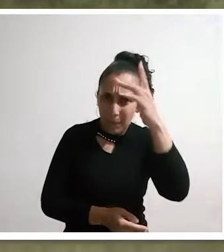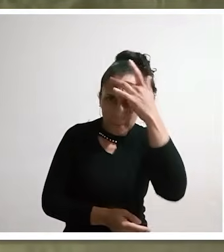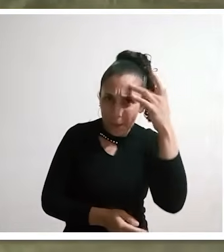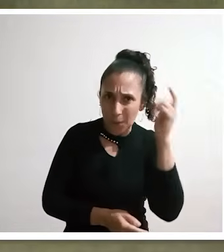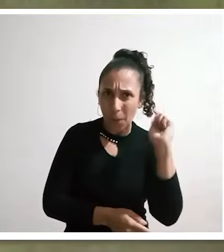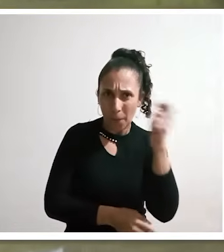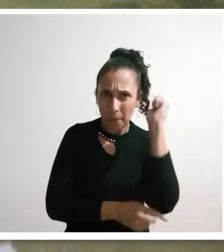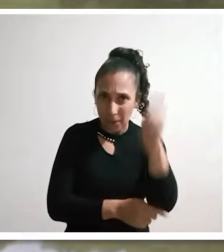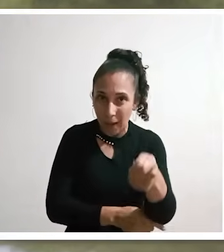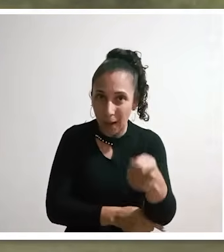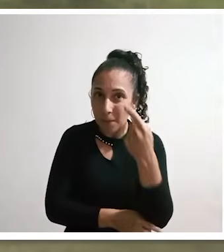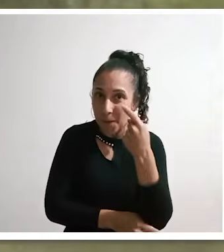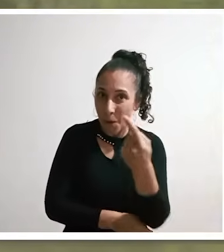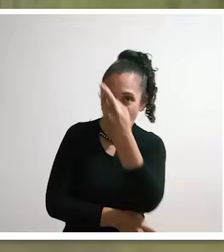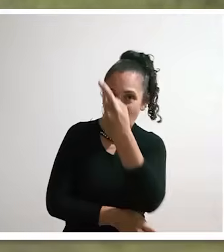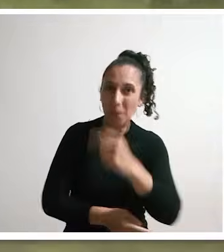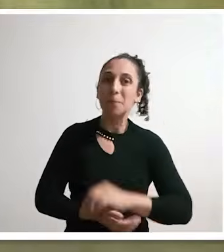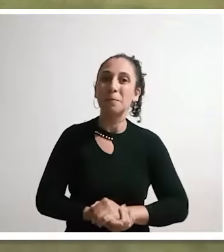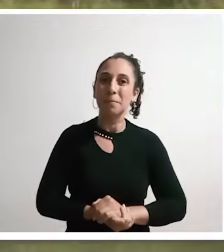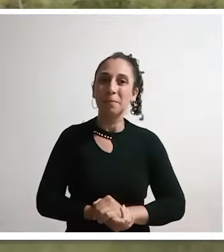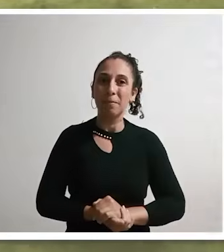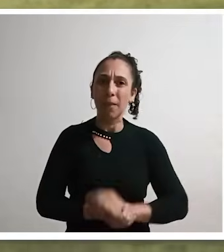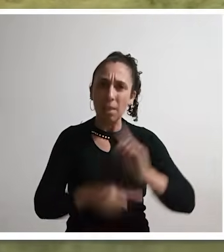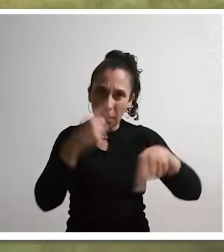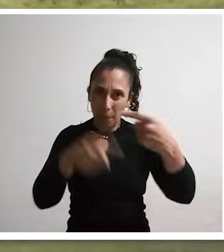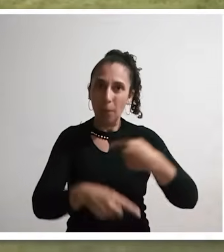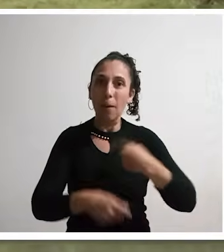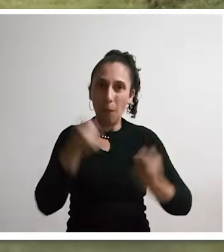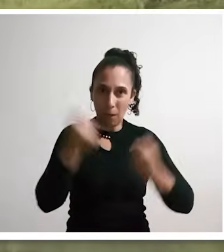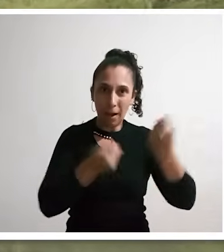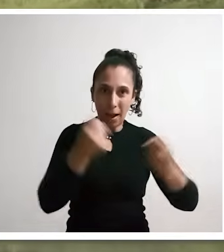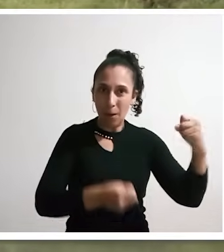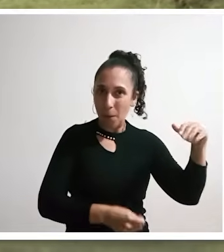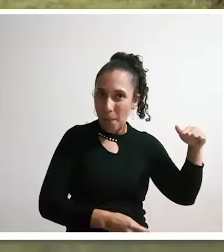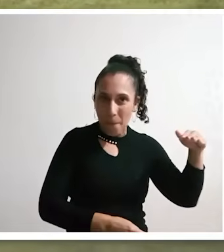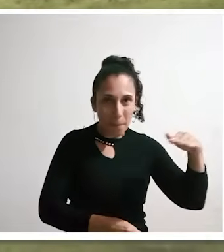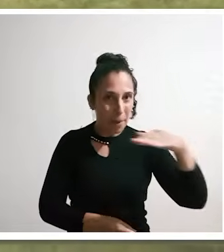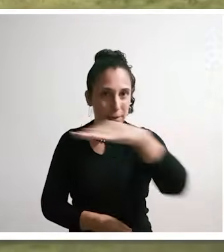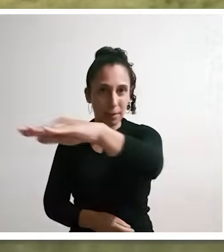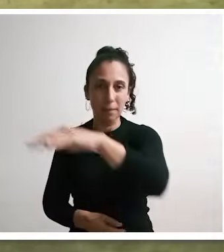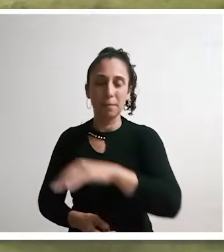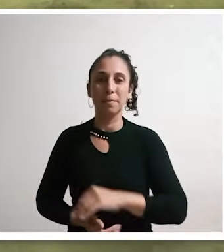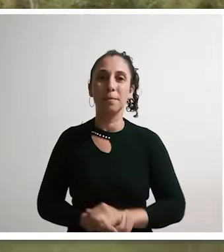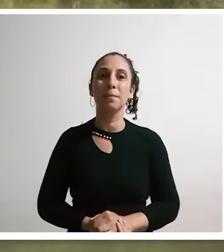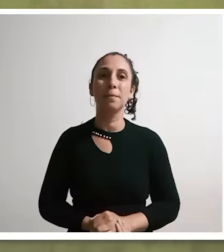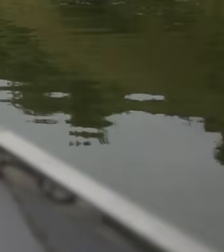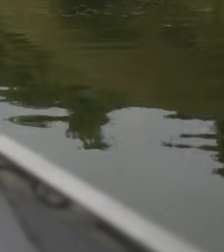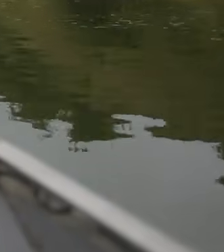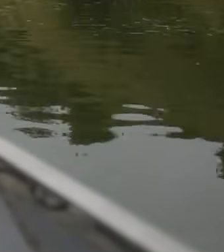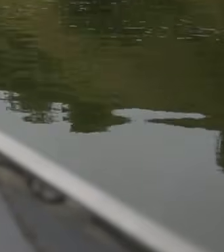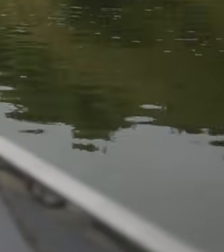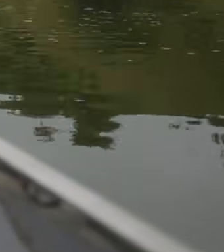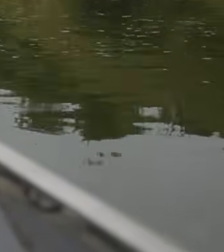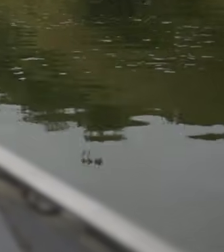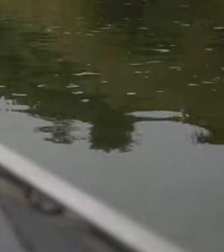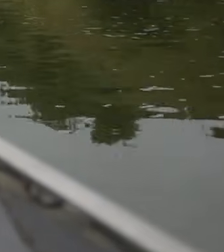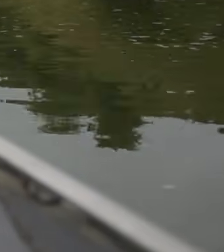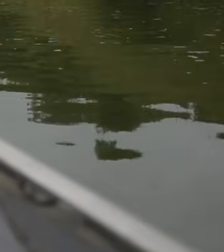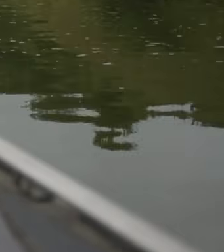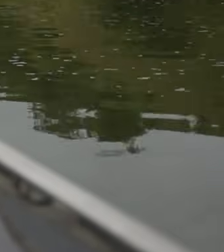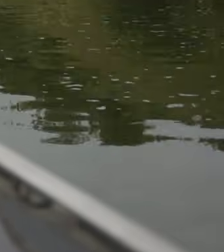que eu falei dos pescadores? Então, olha um ali, ó. Daqui a pouco nós vamos passar de carro por ali.